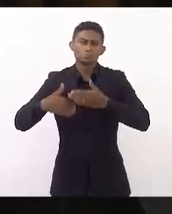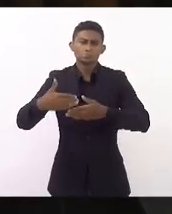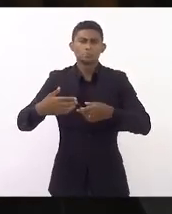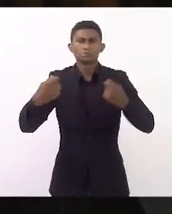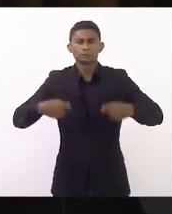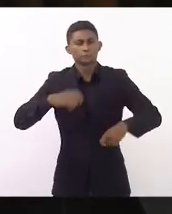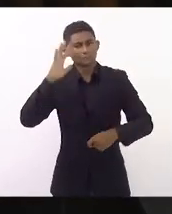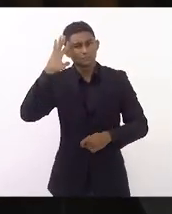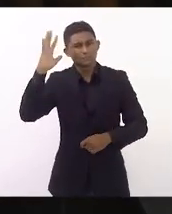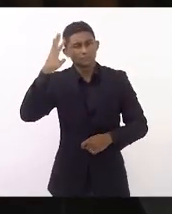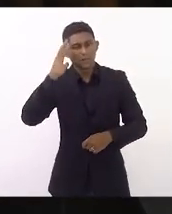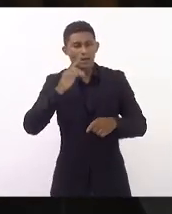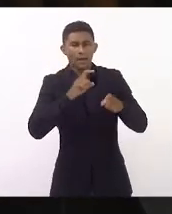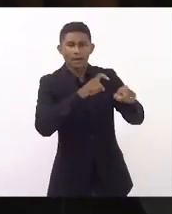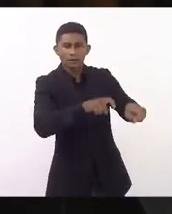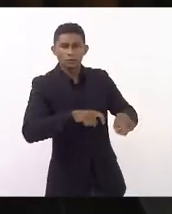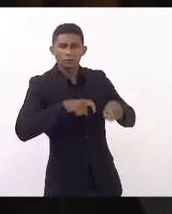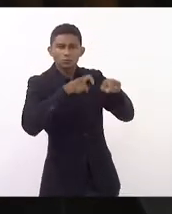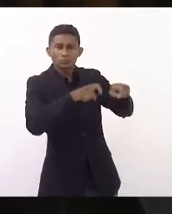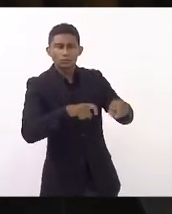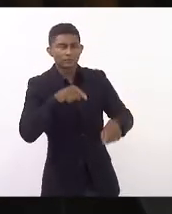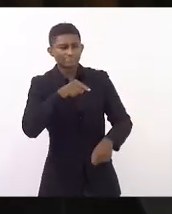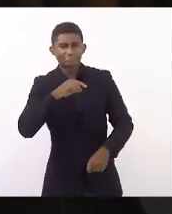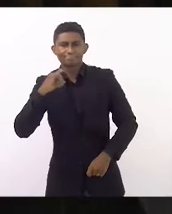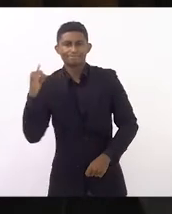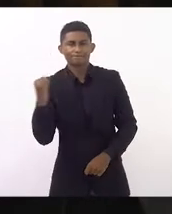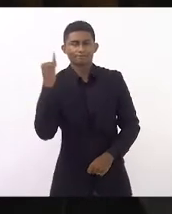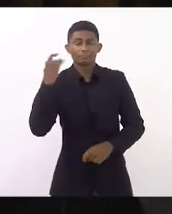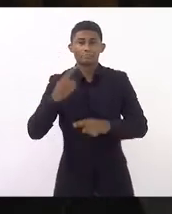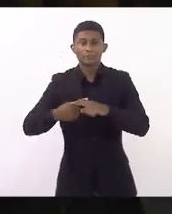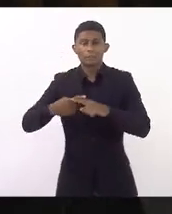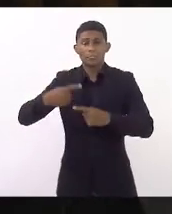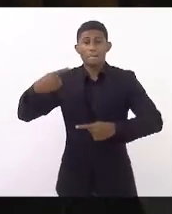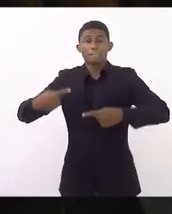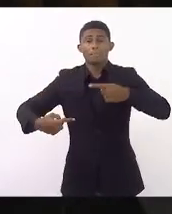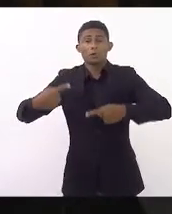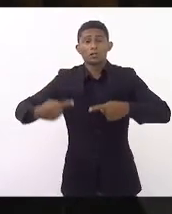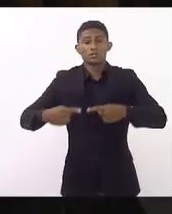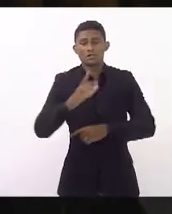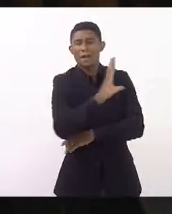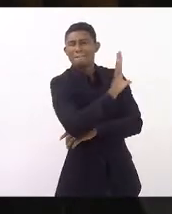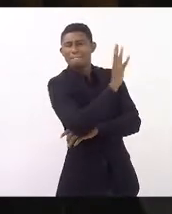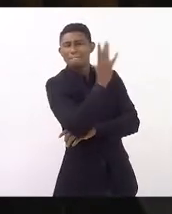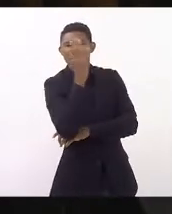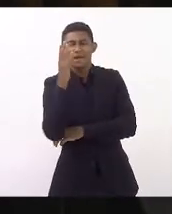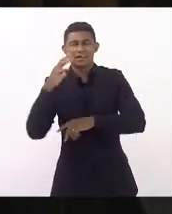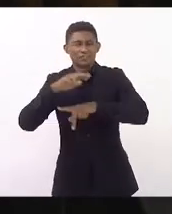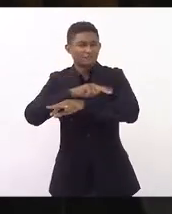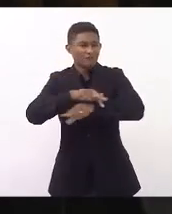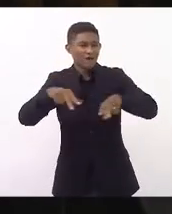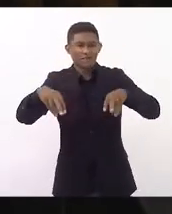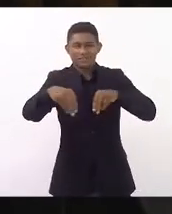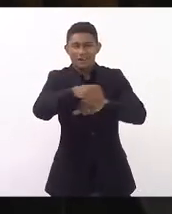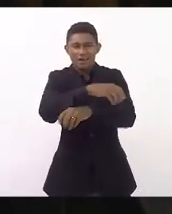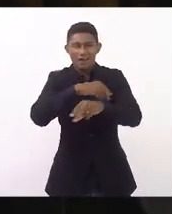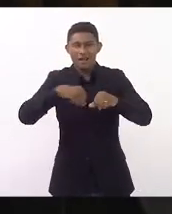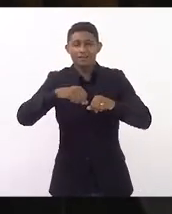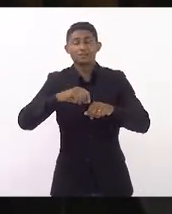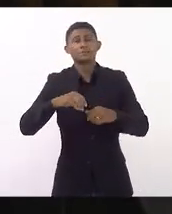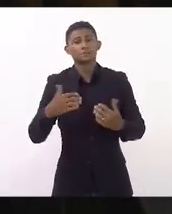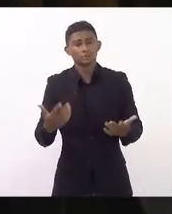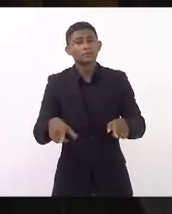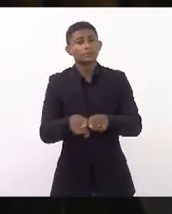da agricultura e o papel central das políticas ambientais. Isso vale também quando a gente pensa a política